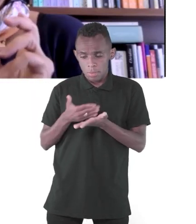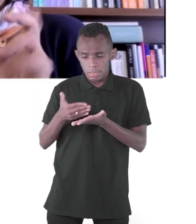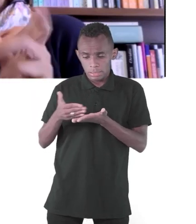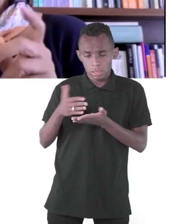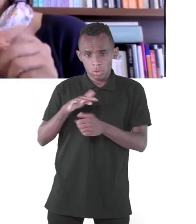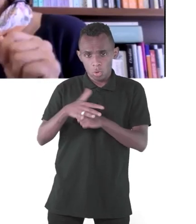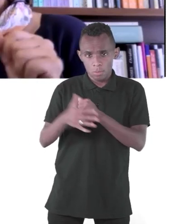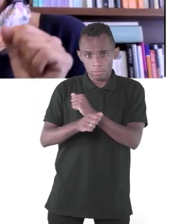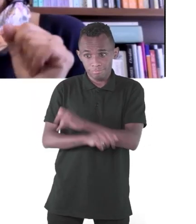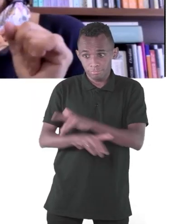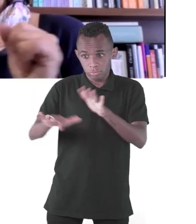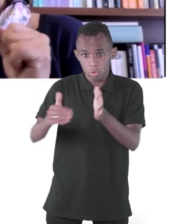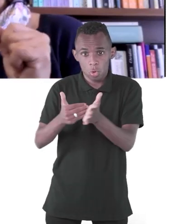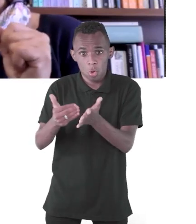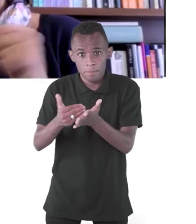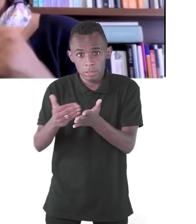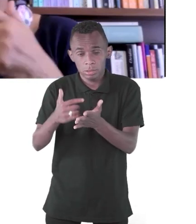começou,